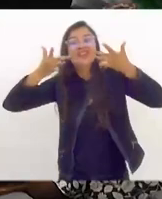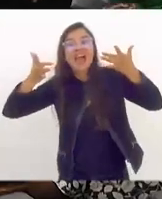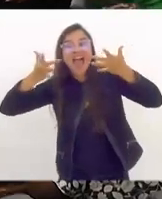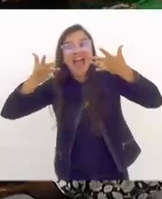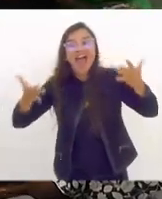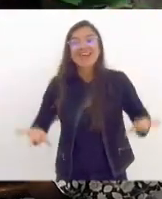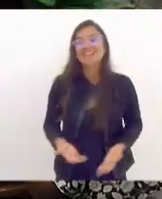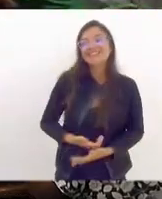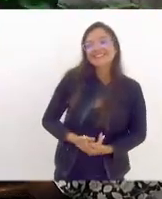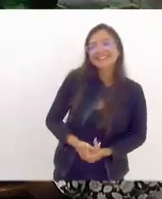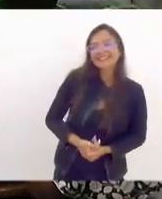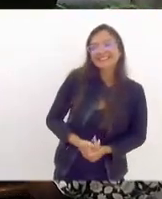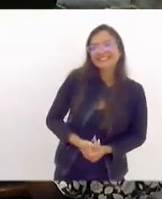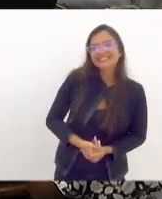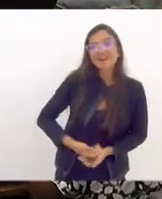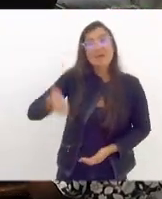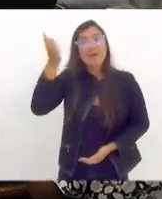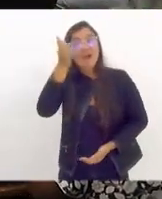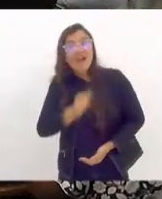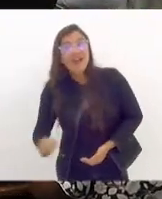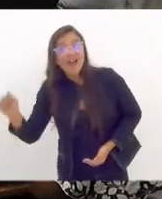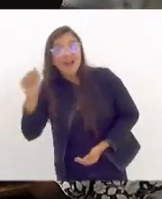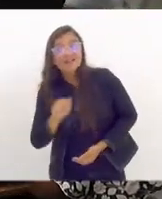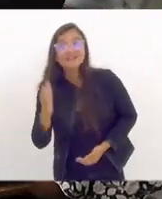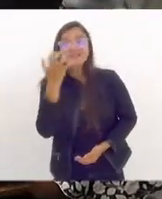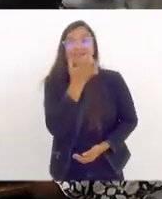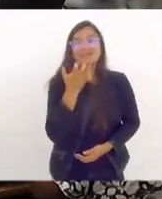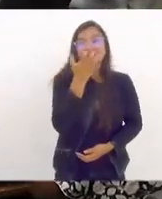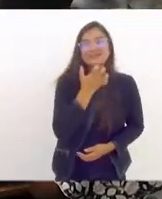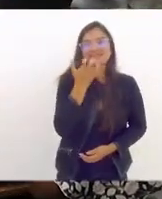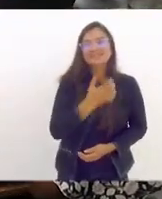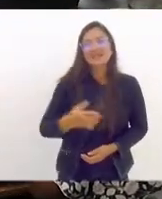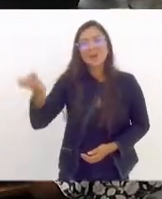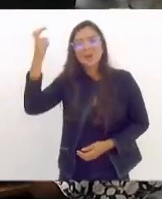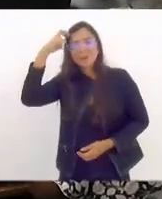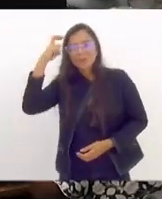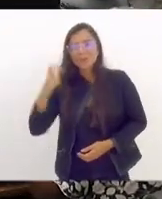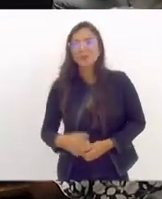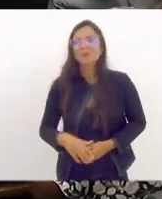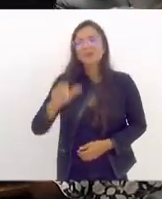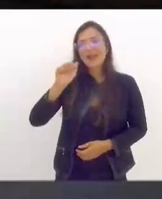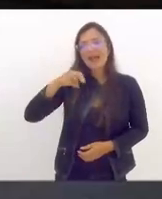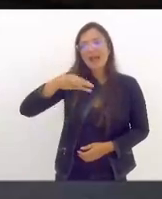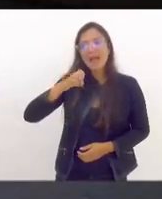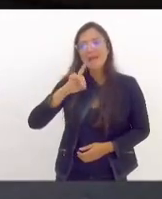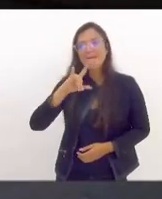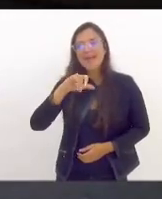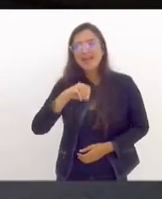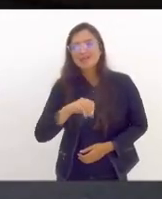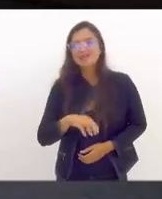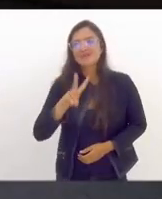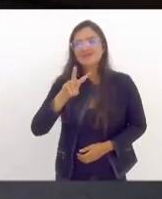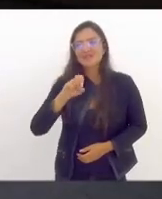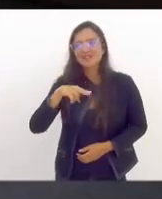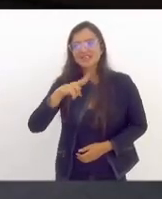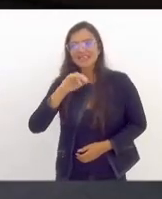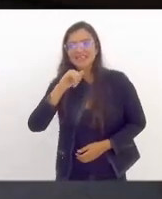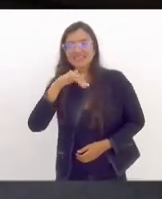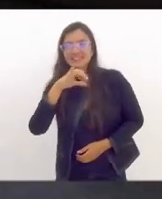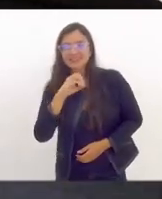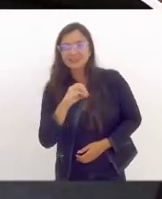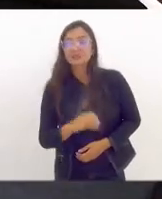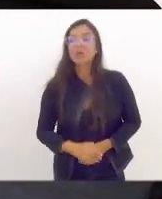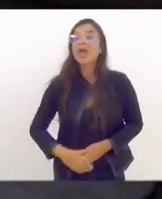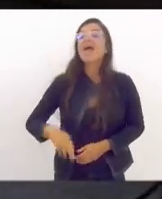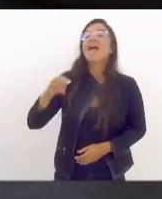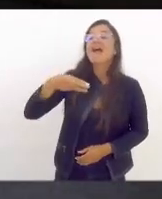a frente vem pra cá Associação musical cultural a médio Venâncio da Costa Cadê o